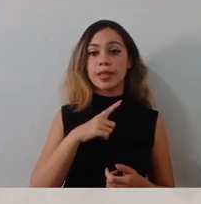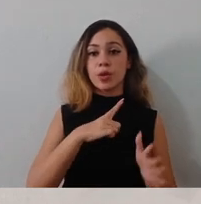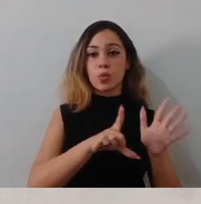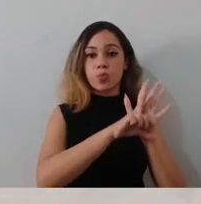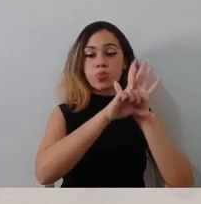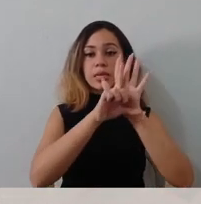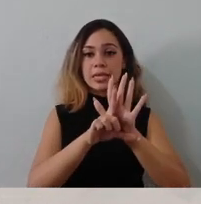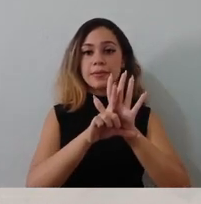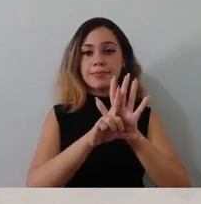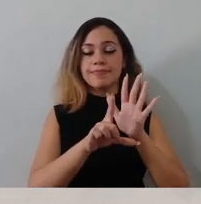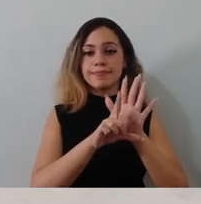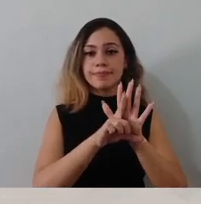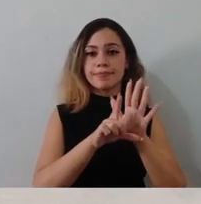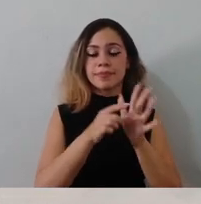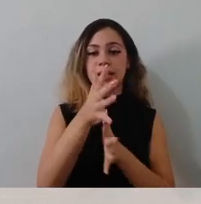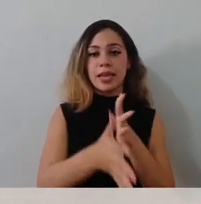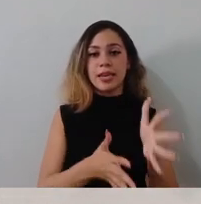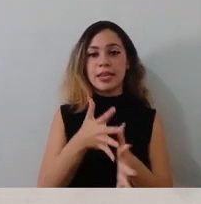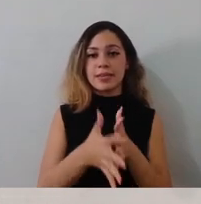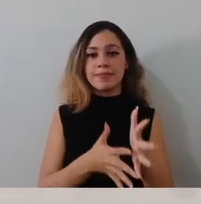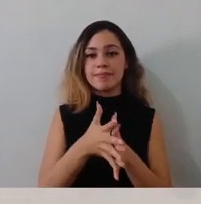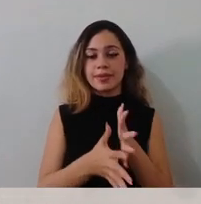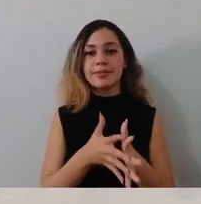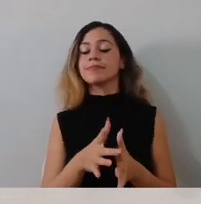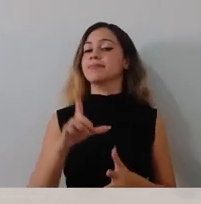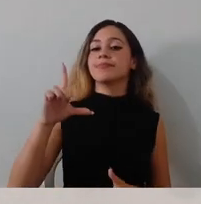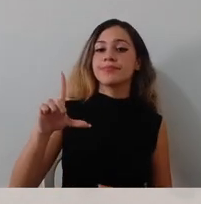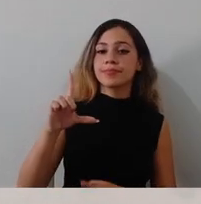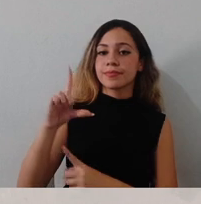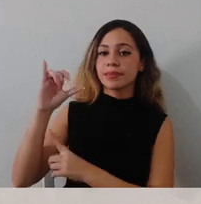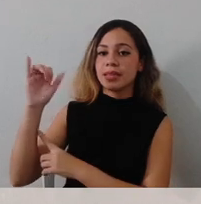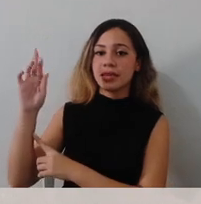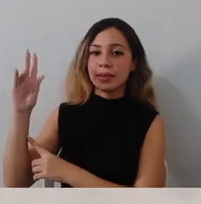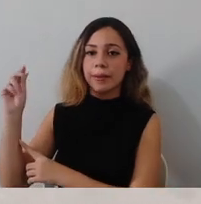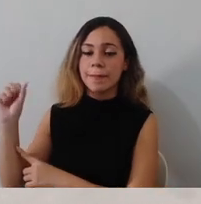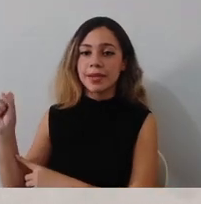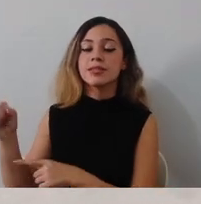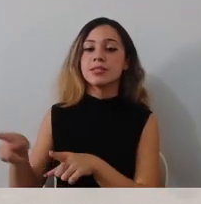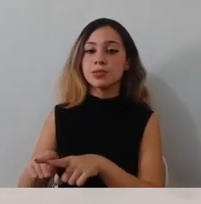o Legítima Libras, né? Legítima Libras, lá o site